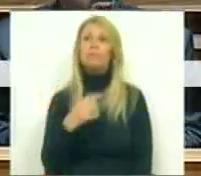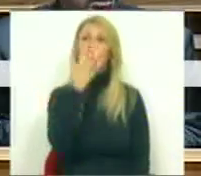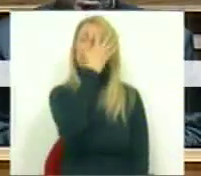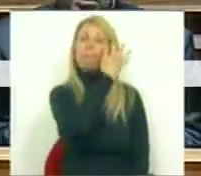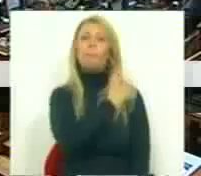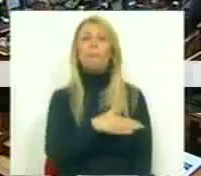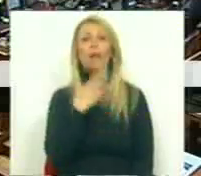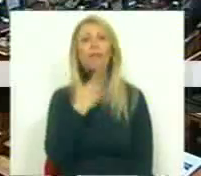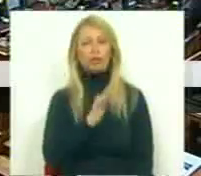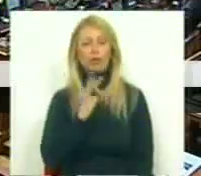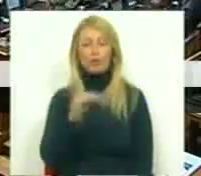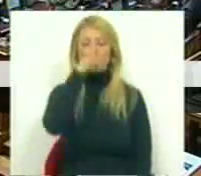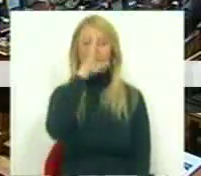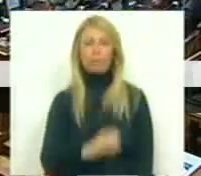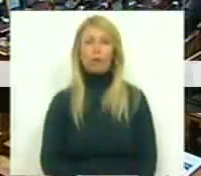Faz favor, Sr. Primeiro-Ministro.